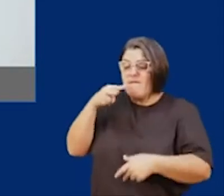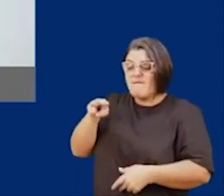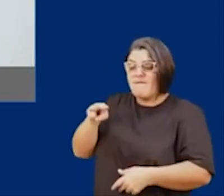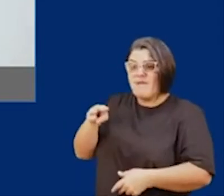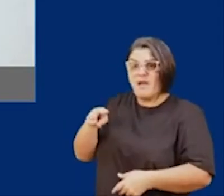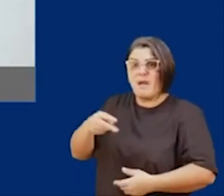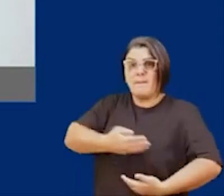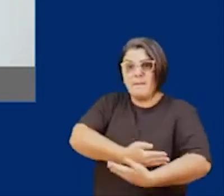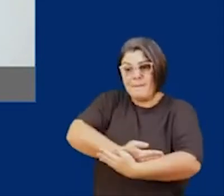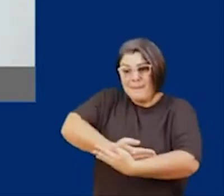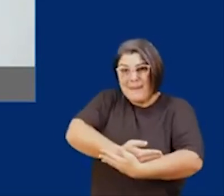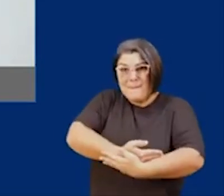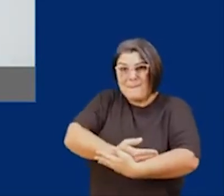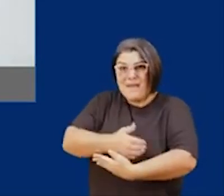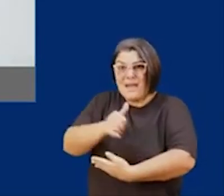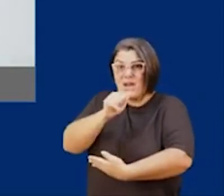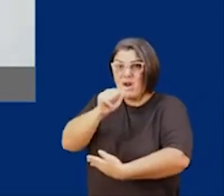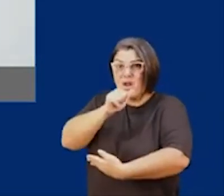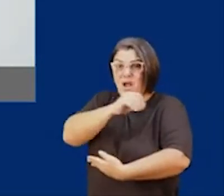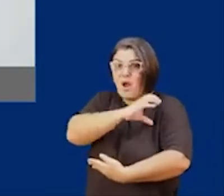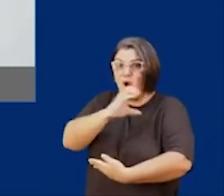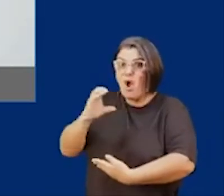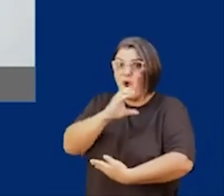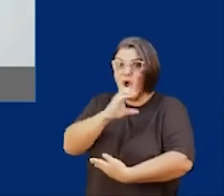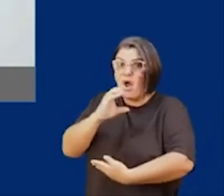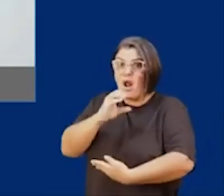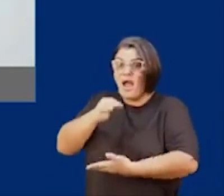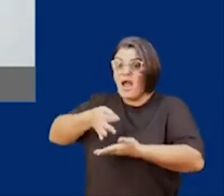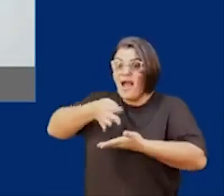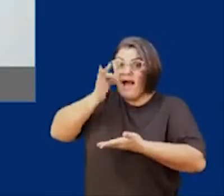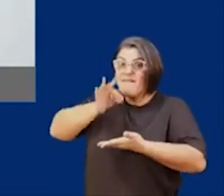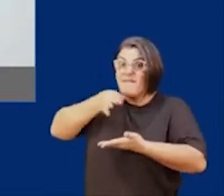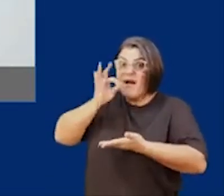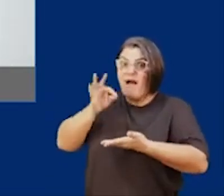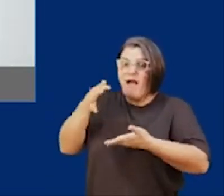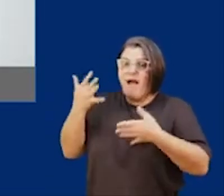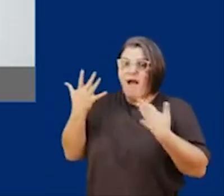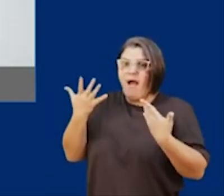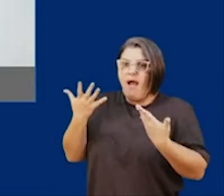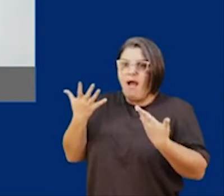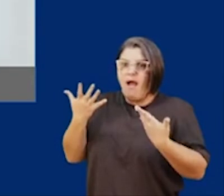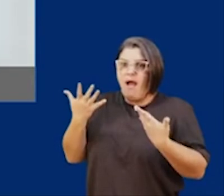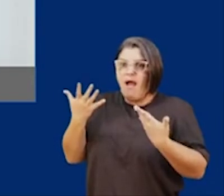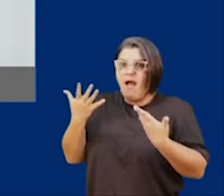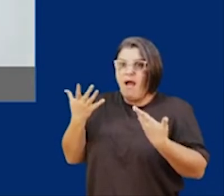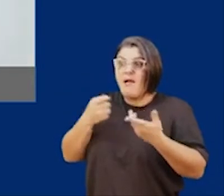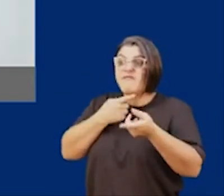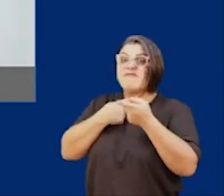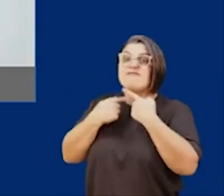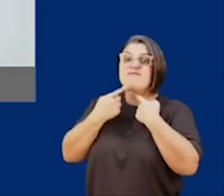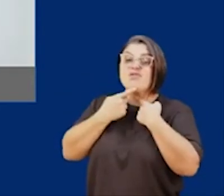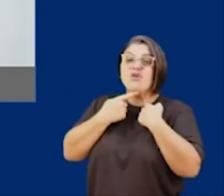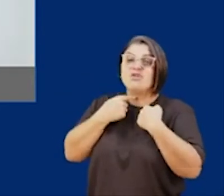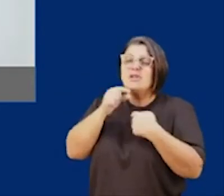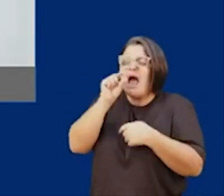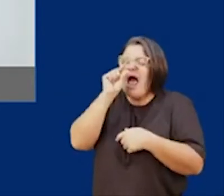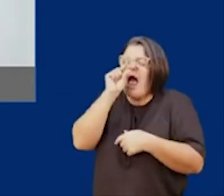Coca-Cola, bebê tomando café, né? Porque ele está com vontade, é só um